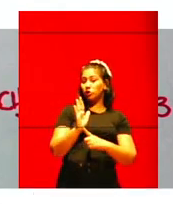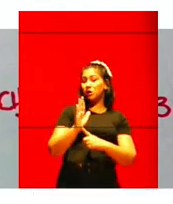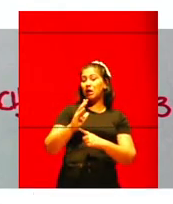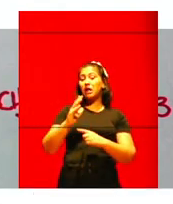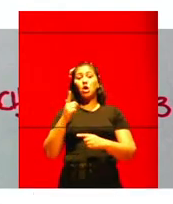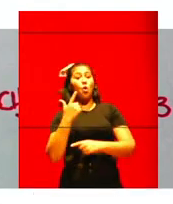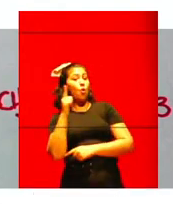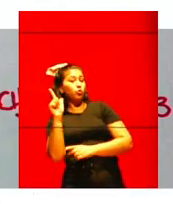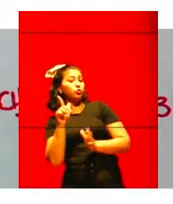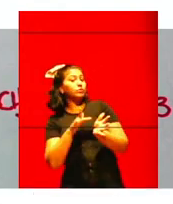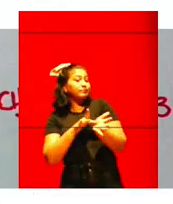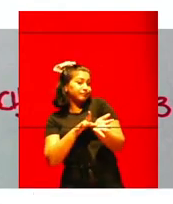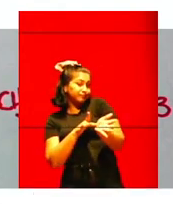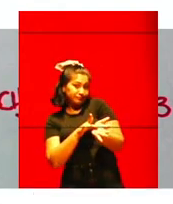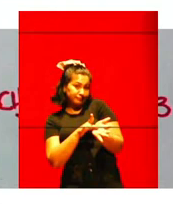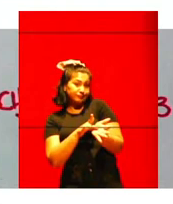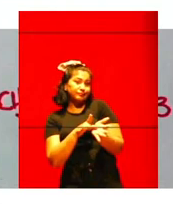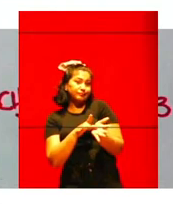outros.